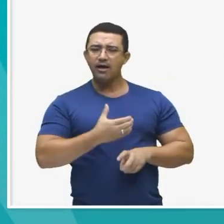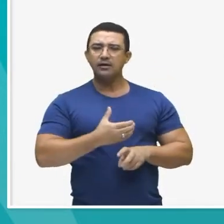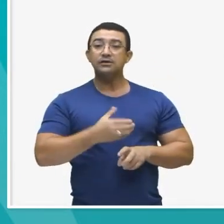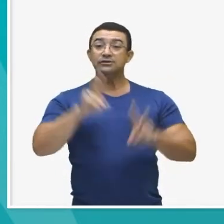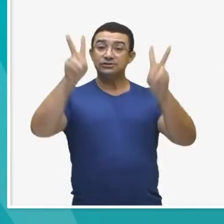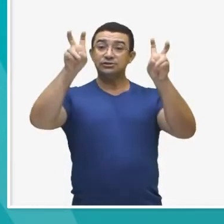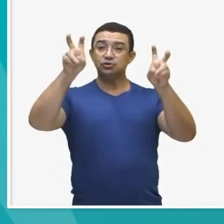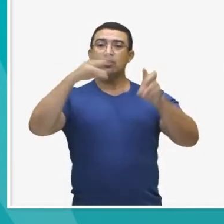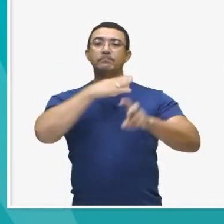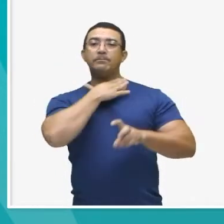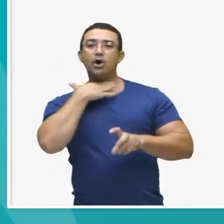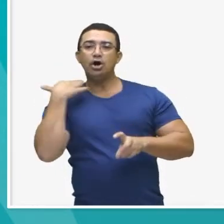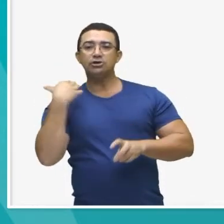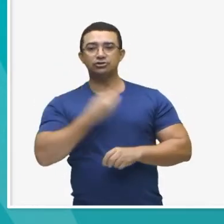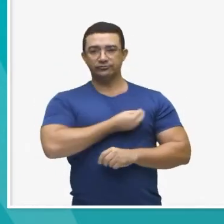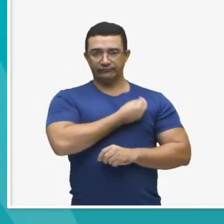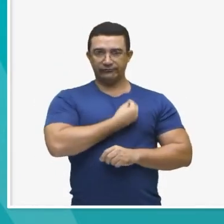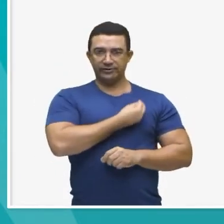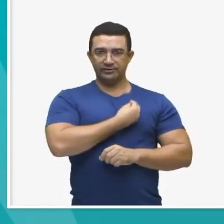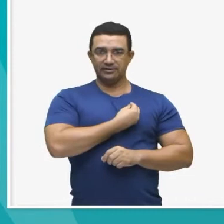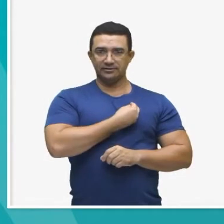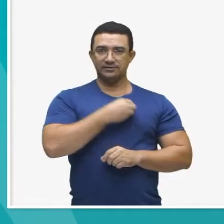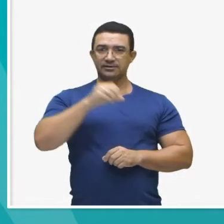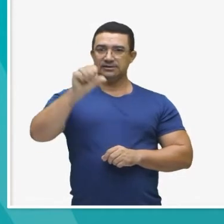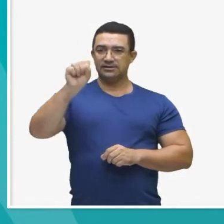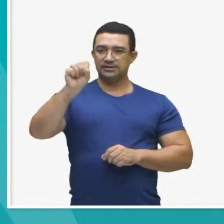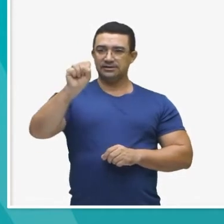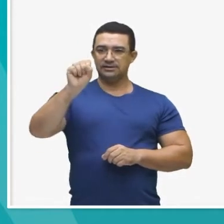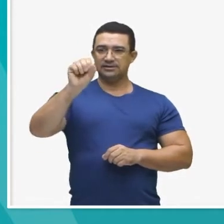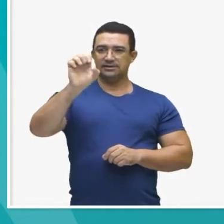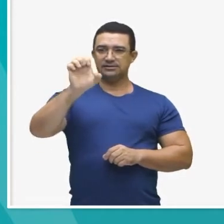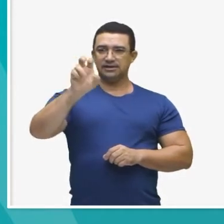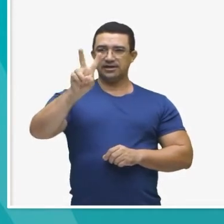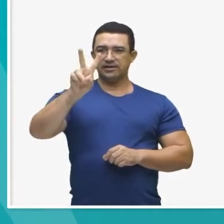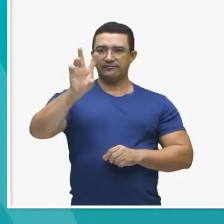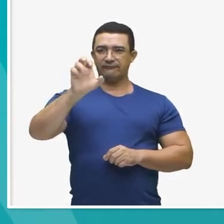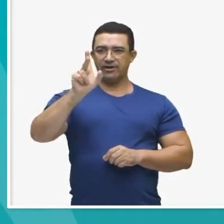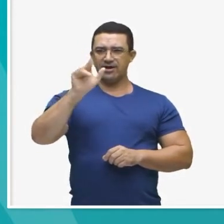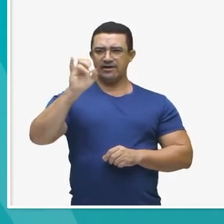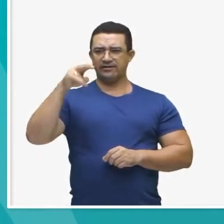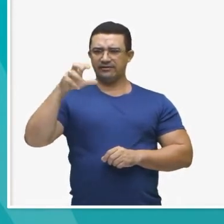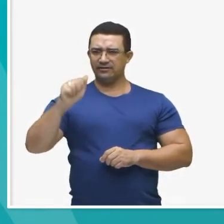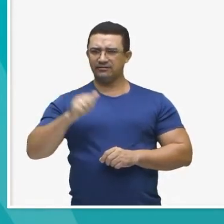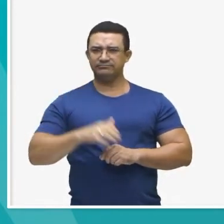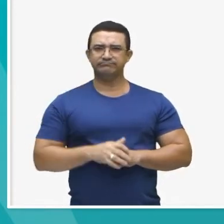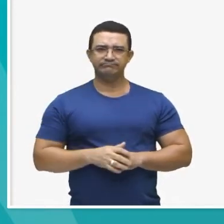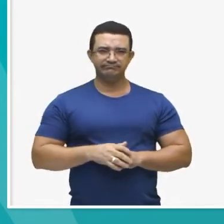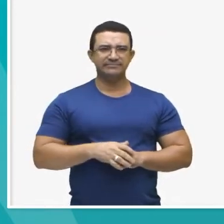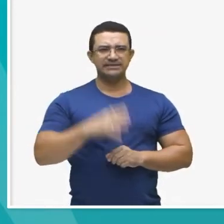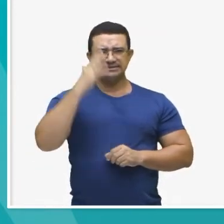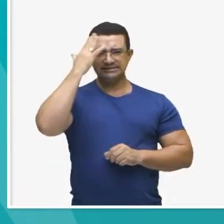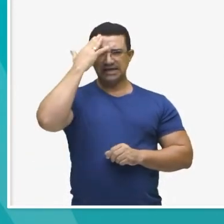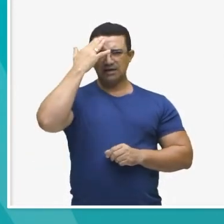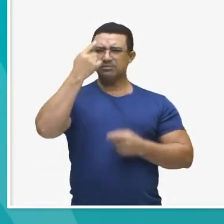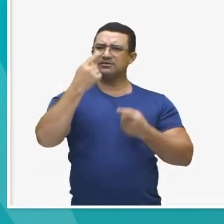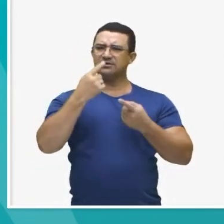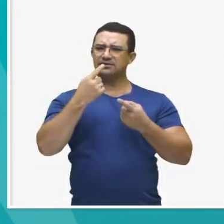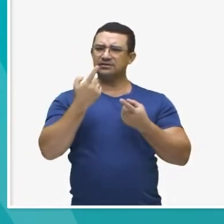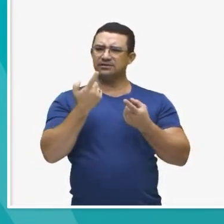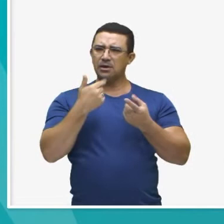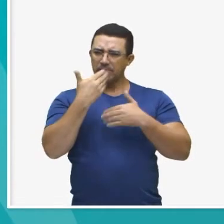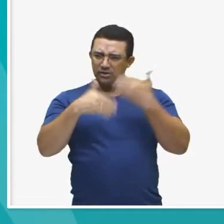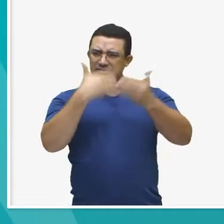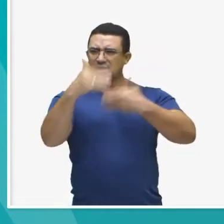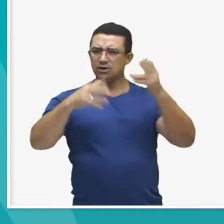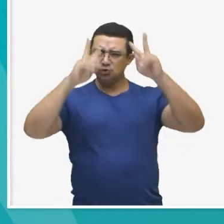Severina. Percebam que propõe uma inversão entre vida e morte, porque no ciclo natural das vidas das pessoas, dos seres humanos,